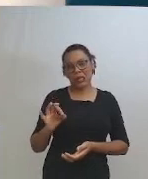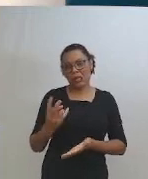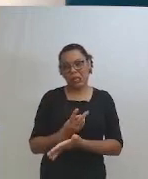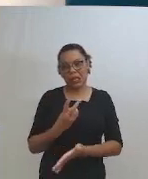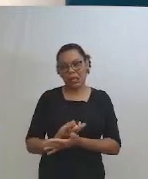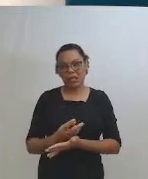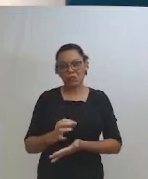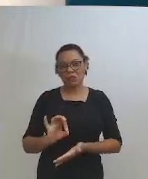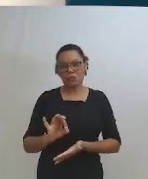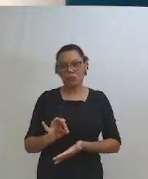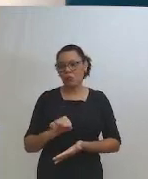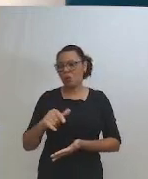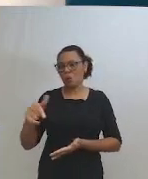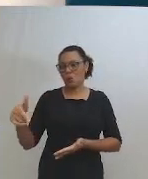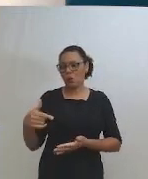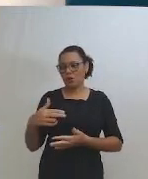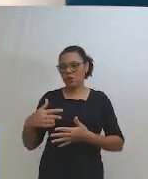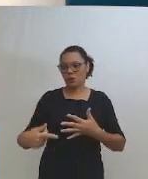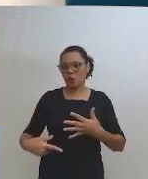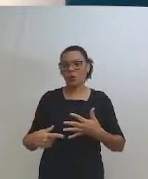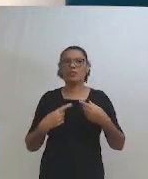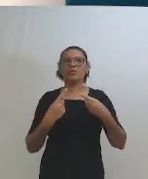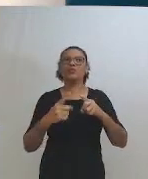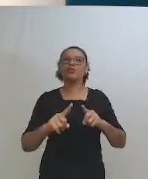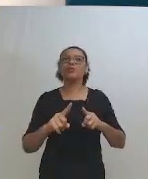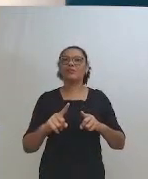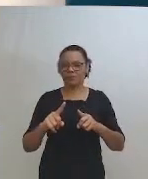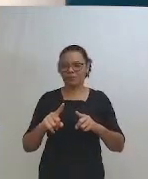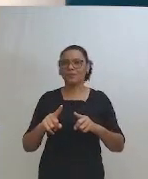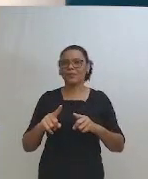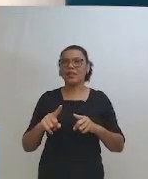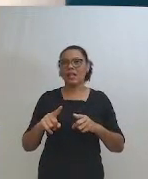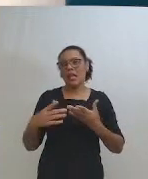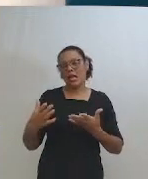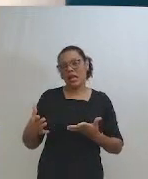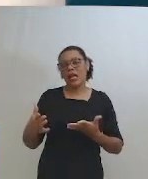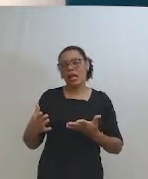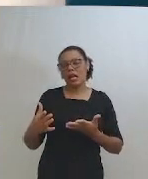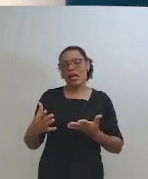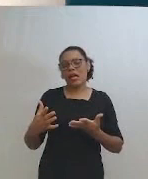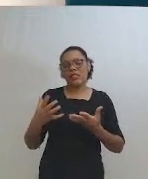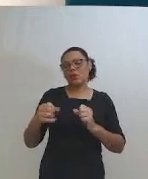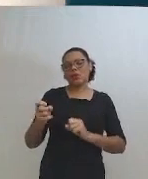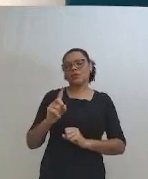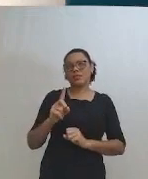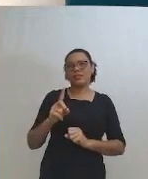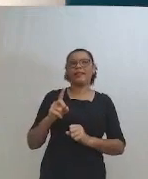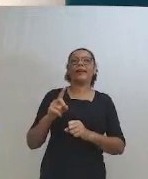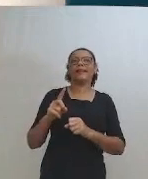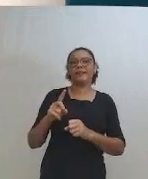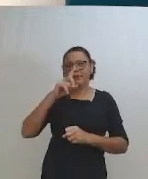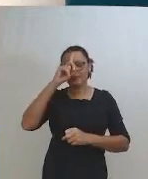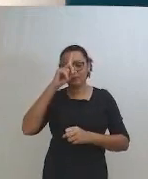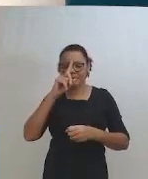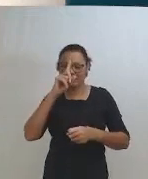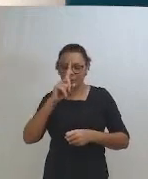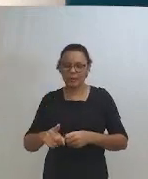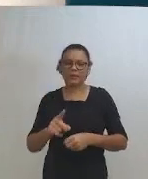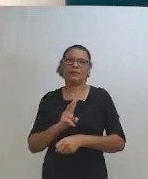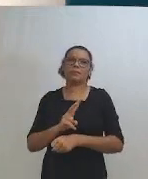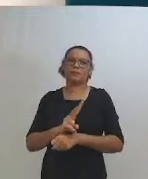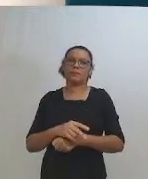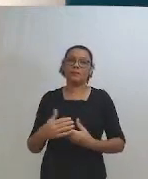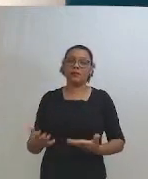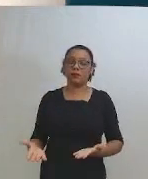coisa que desafiasse a jurisdição do Supremo, o indeferimento da liminar aqui no Superior Tribunal de Justiça. Portanto,